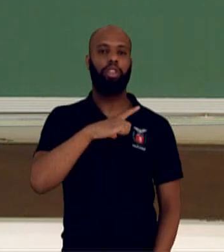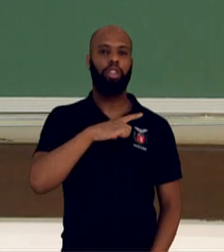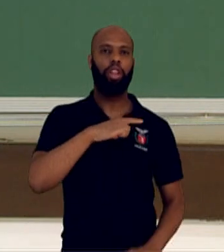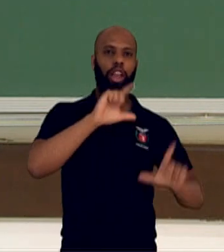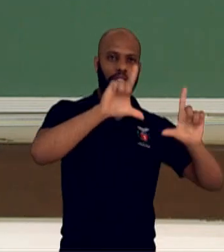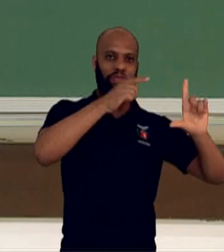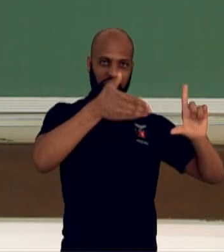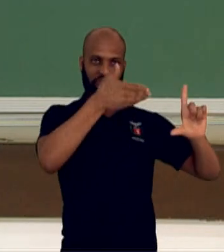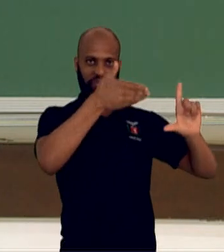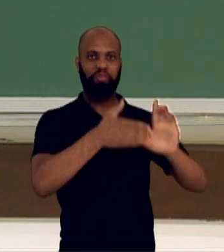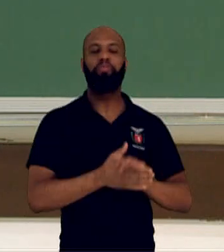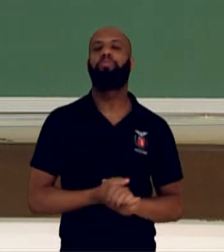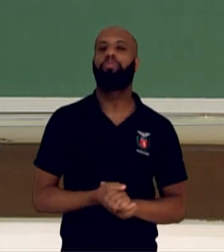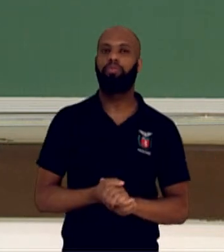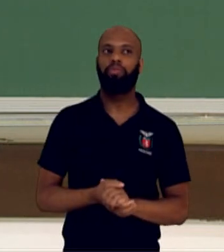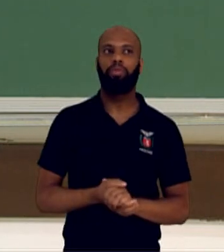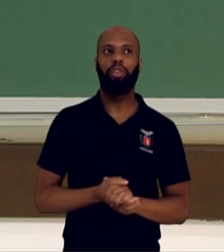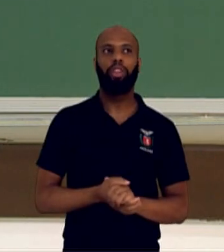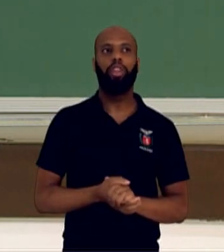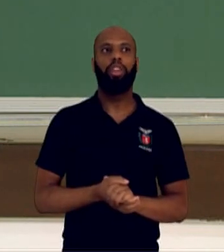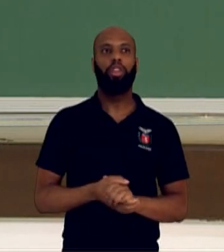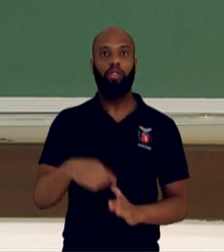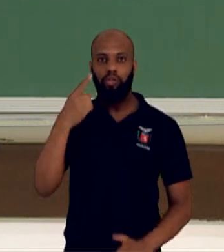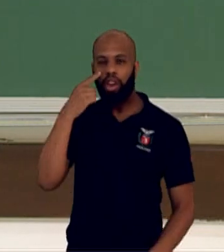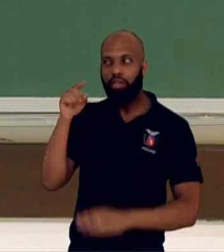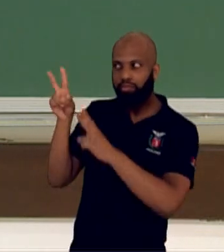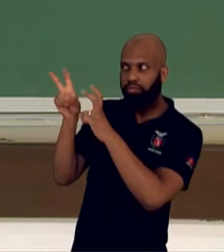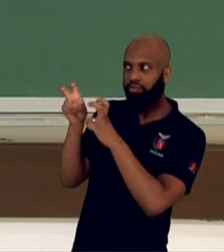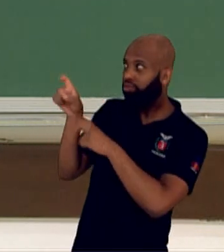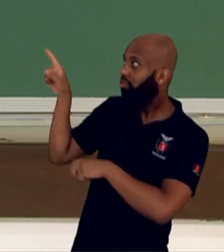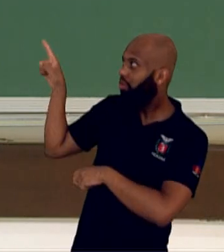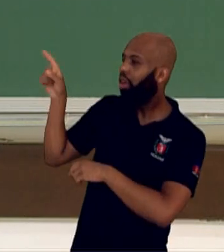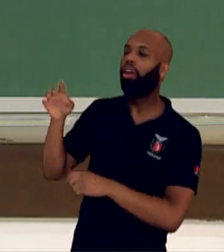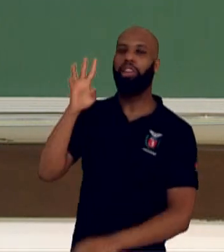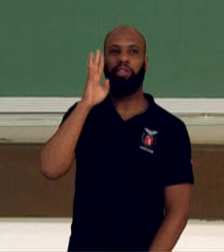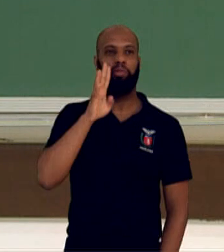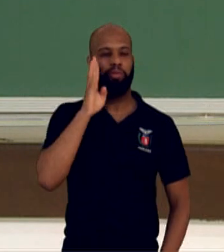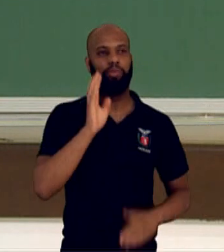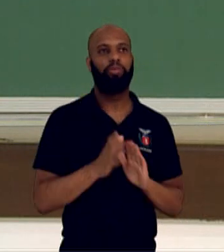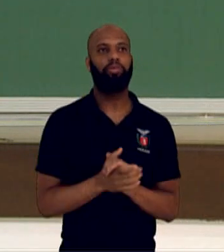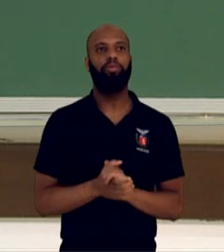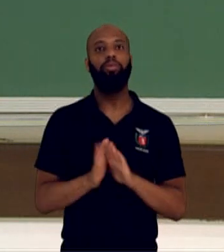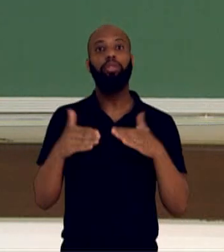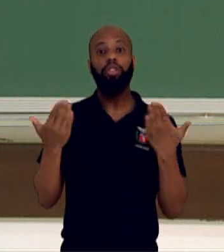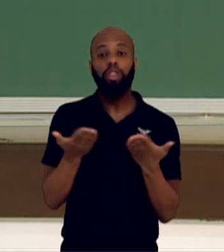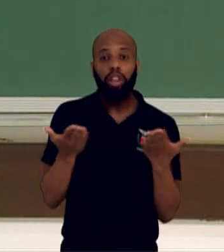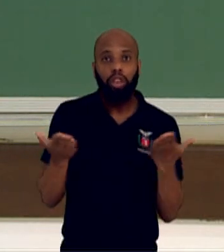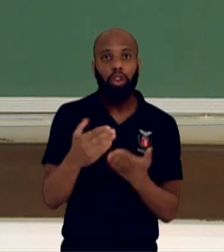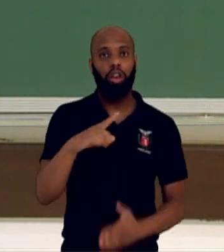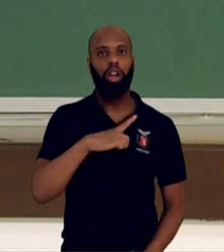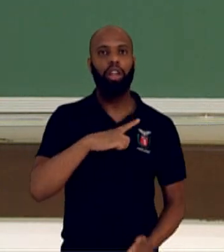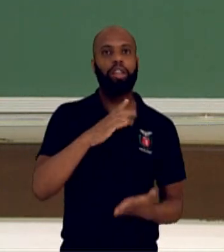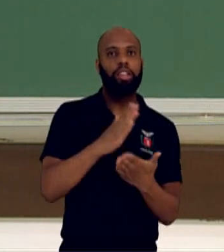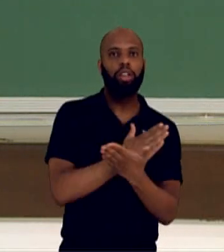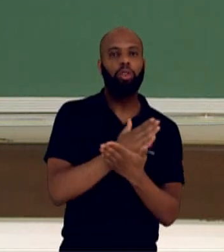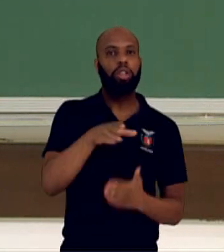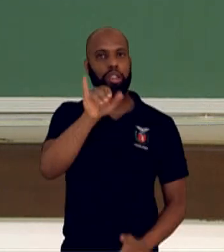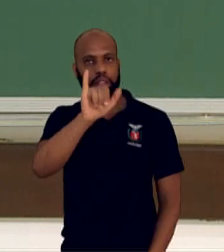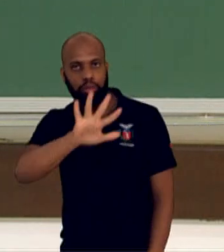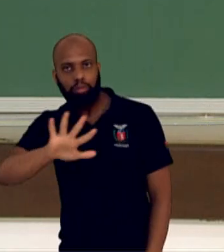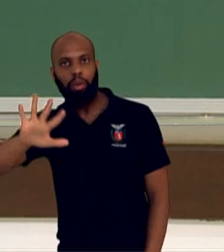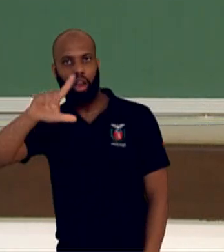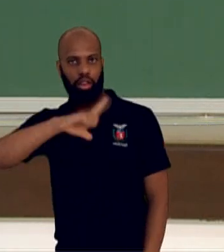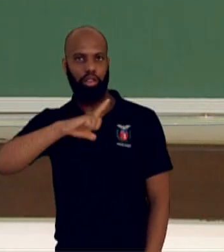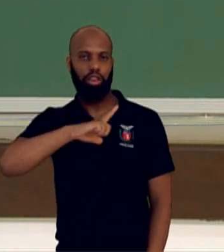de Arte Moderna, ok? Observaram bem esse cartaz? Legal. Então, agora a gente vai ver mais algumas